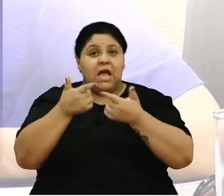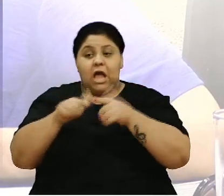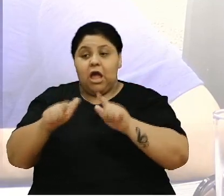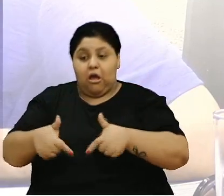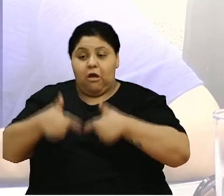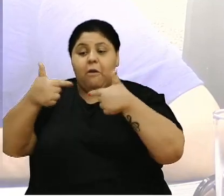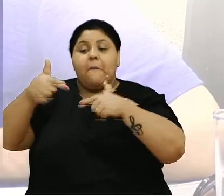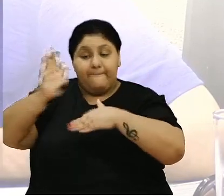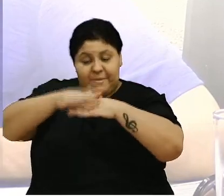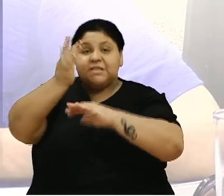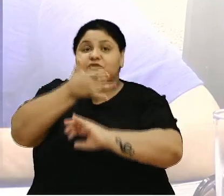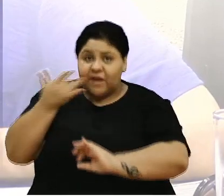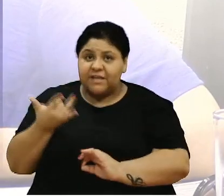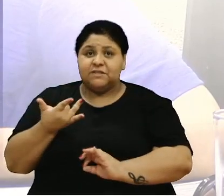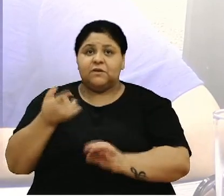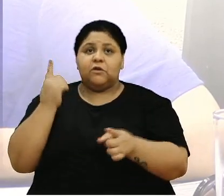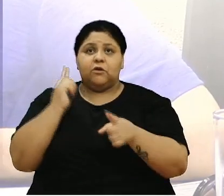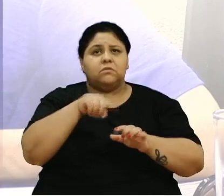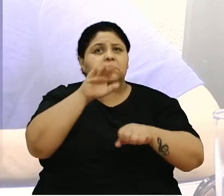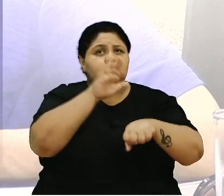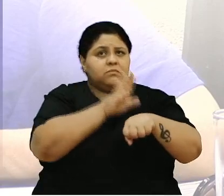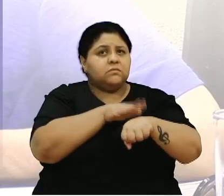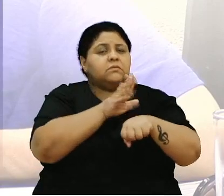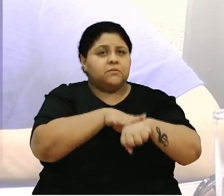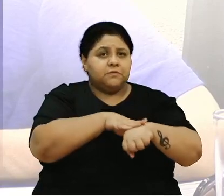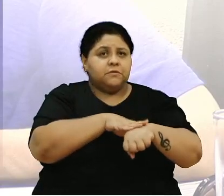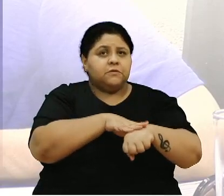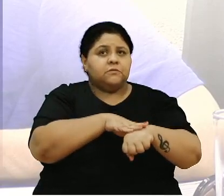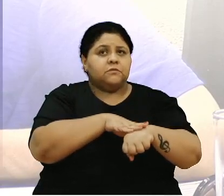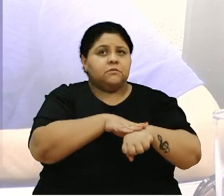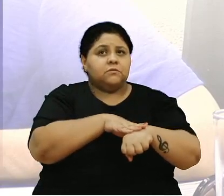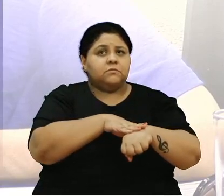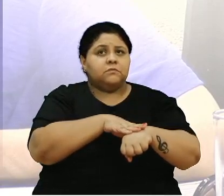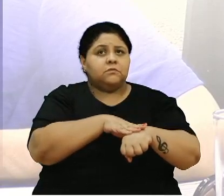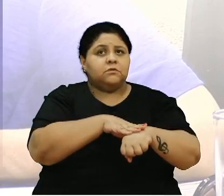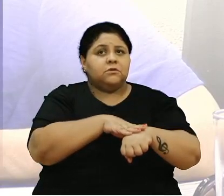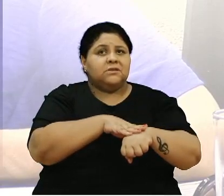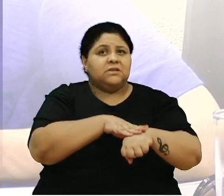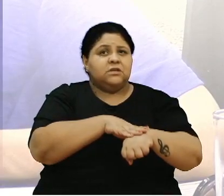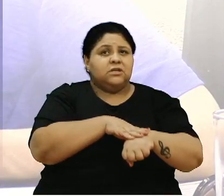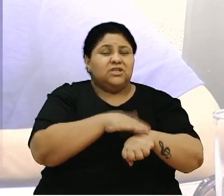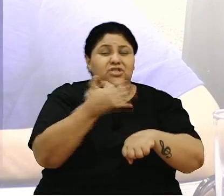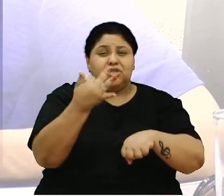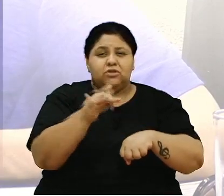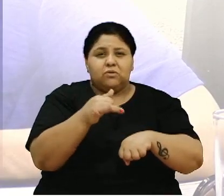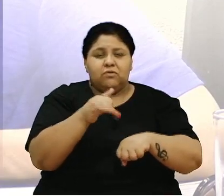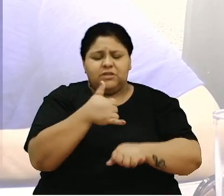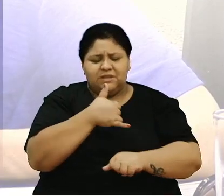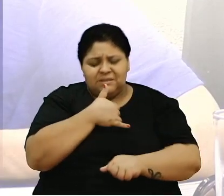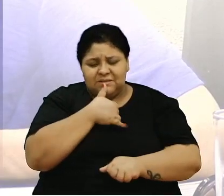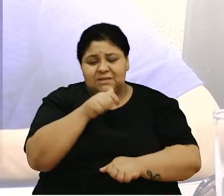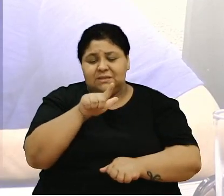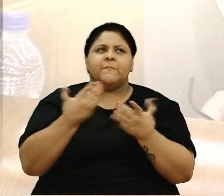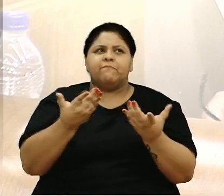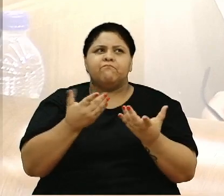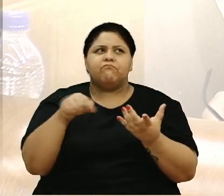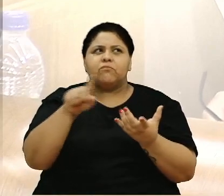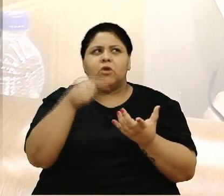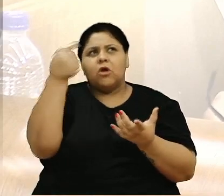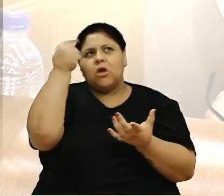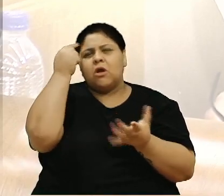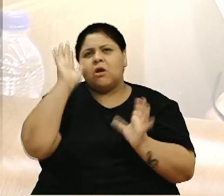esse fato aí. E não é pouco lixo, vocês viram nas fotos. É muito lixo. Não é 2, 3 saquinhos.